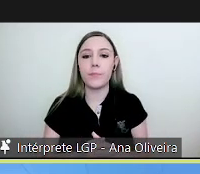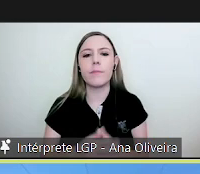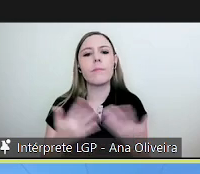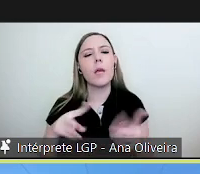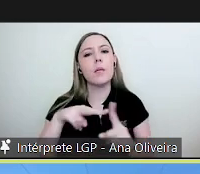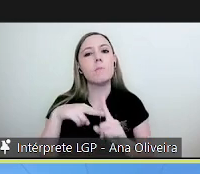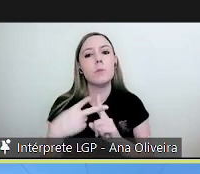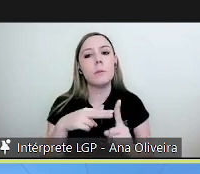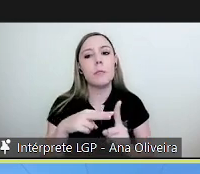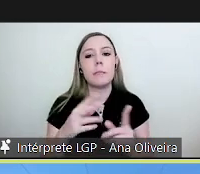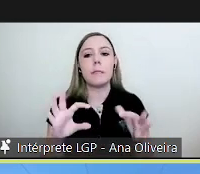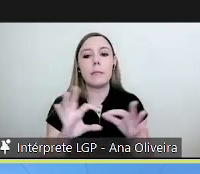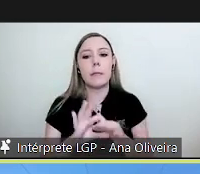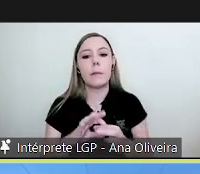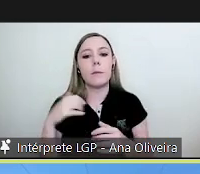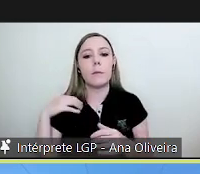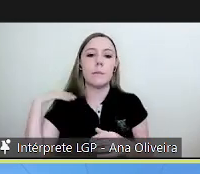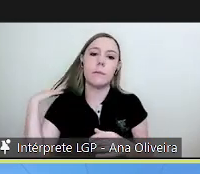vista